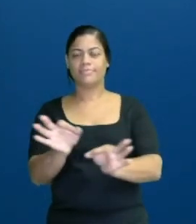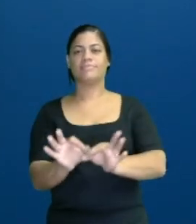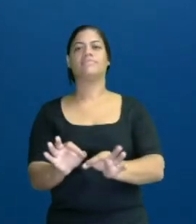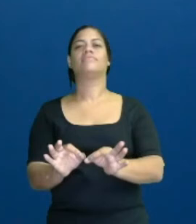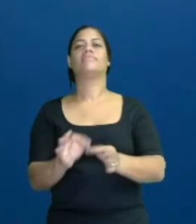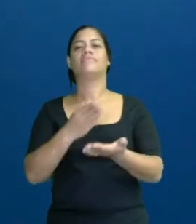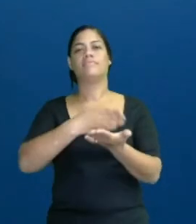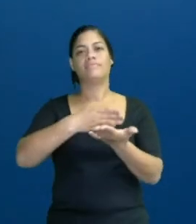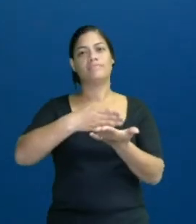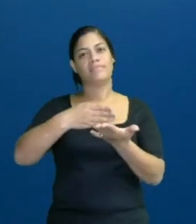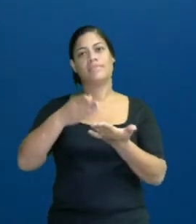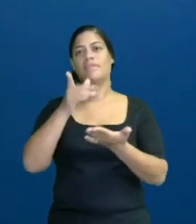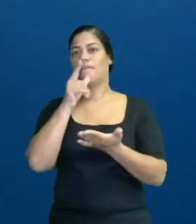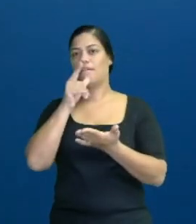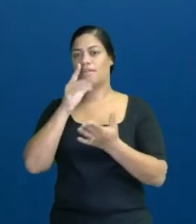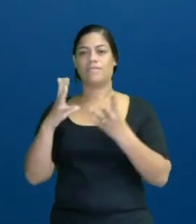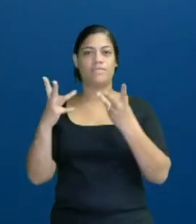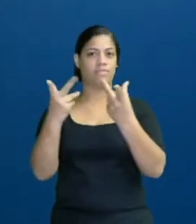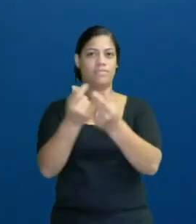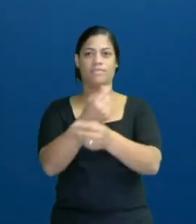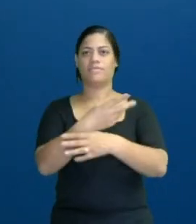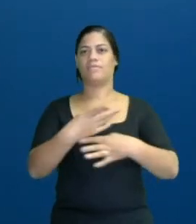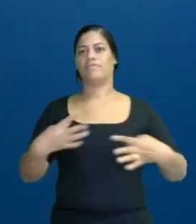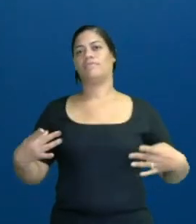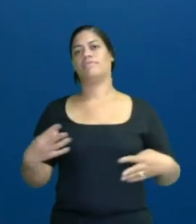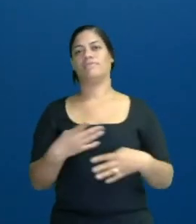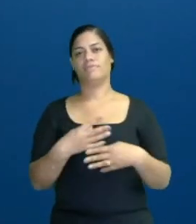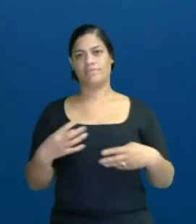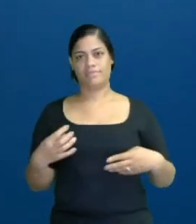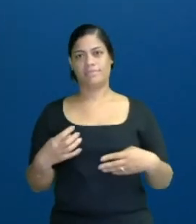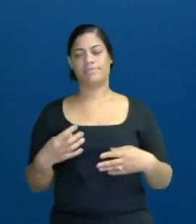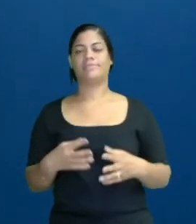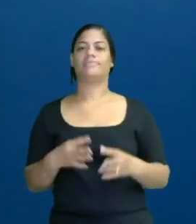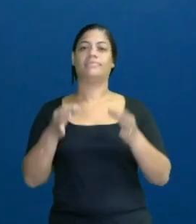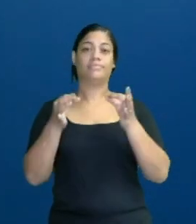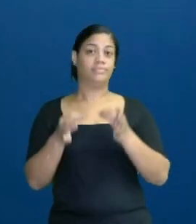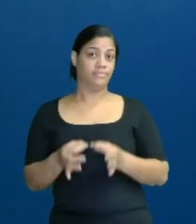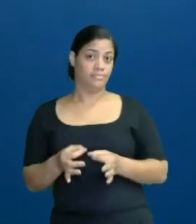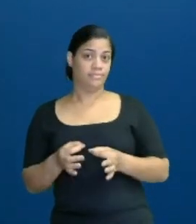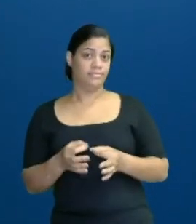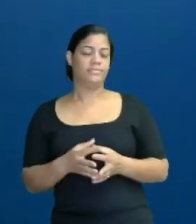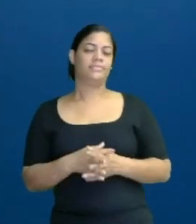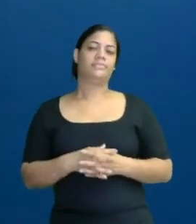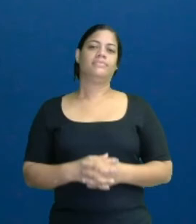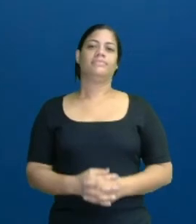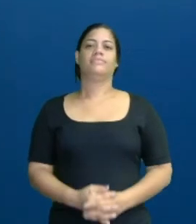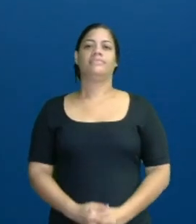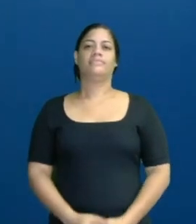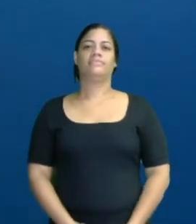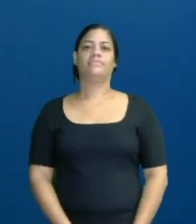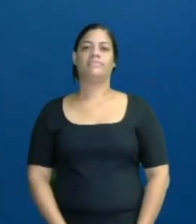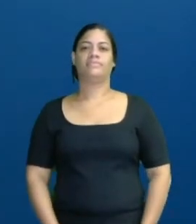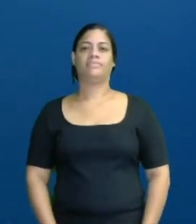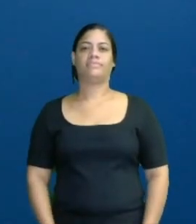da água para todos os municípios que são abastecidos, certo? Por elas.